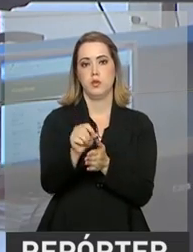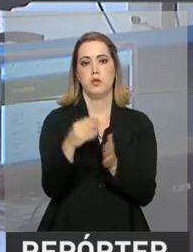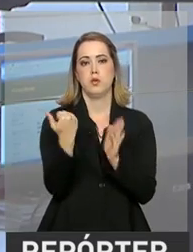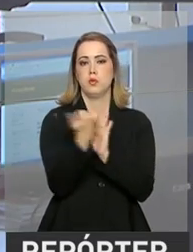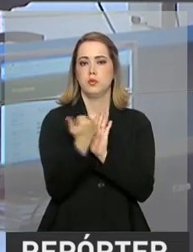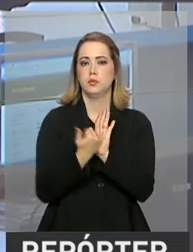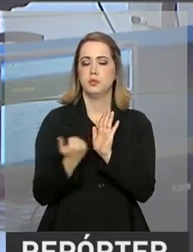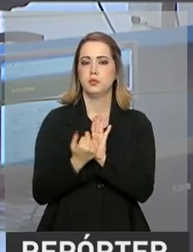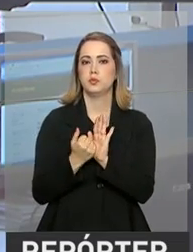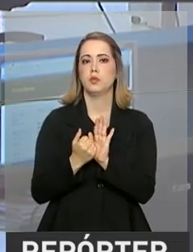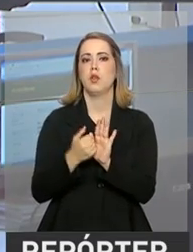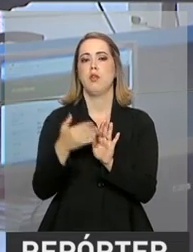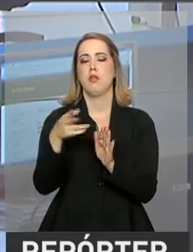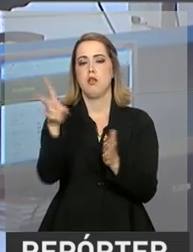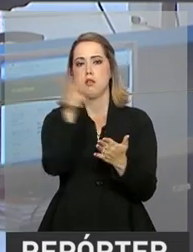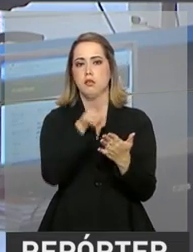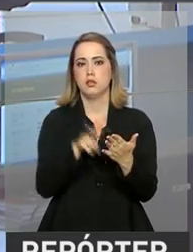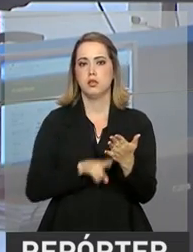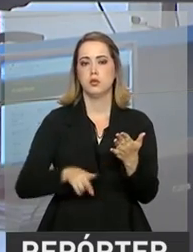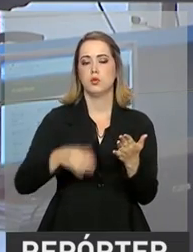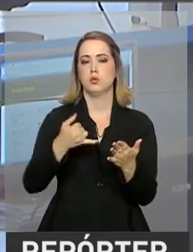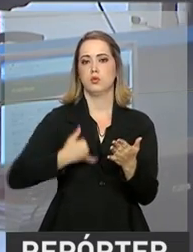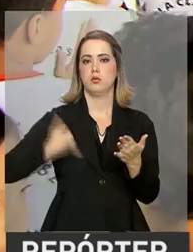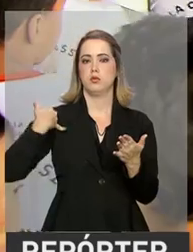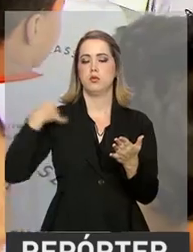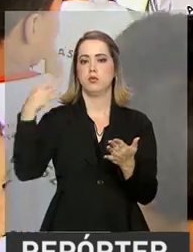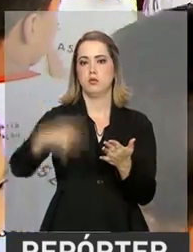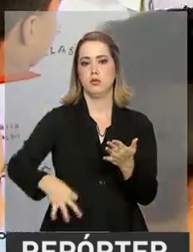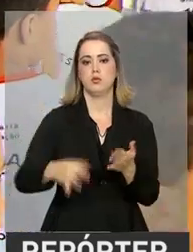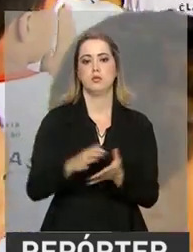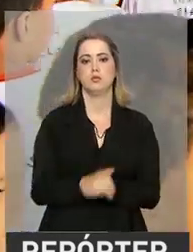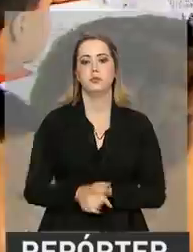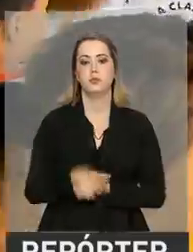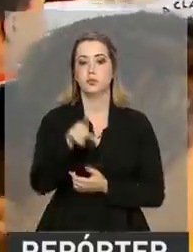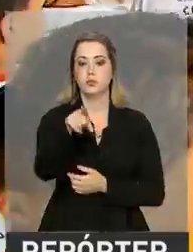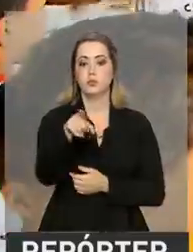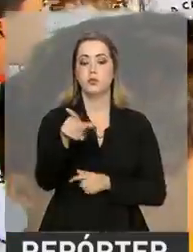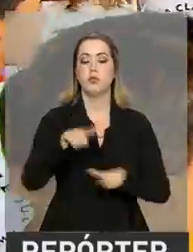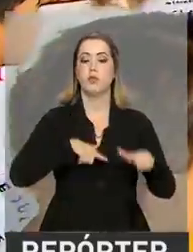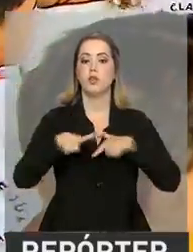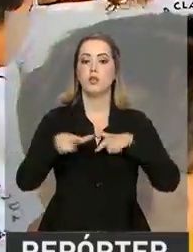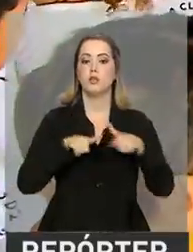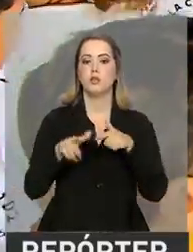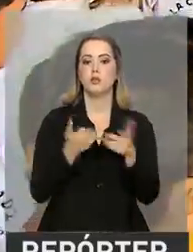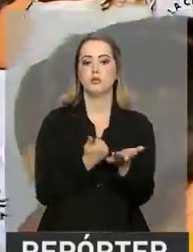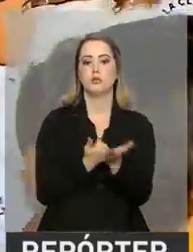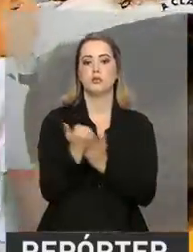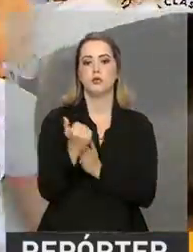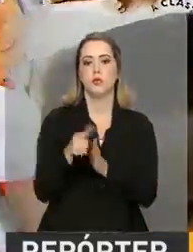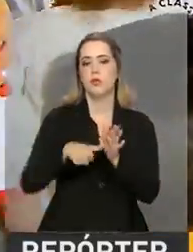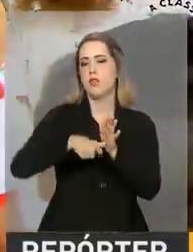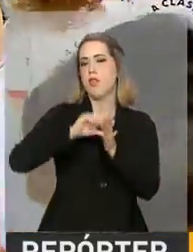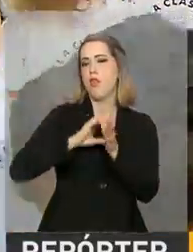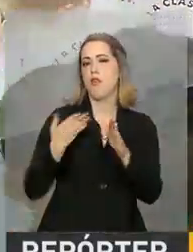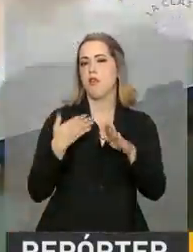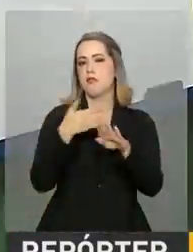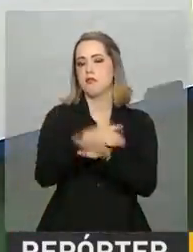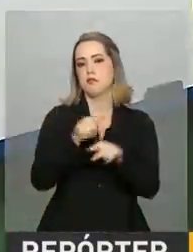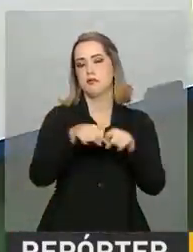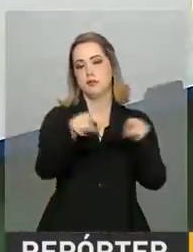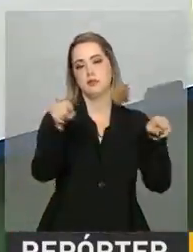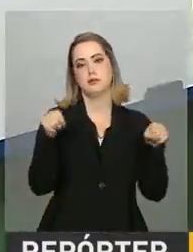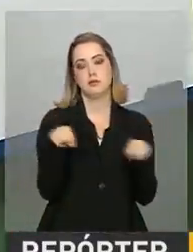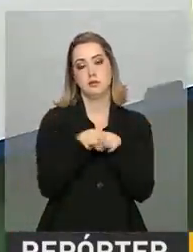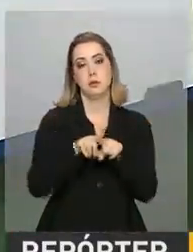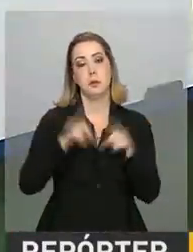Programa Nacional de Alfabetização na Idade Certa. As atividades começam ainda do lado de fora da sala de aula,